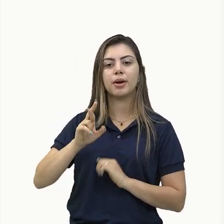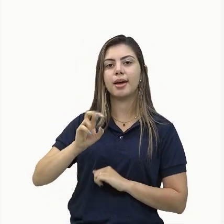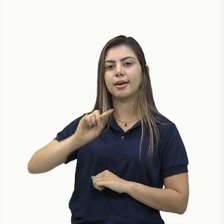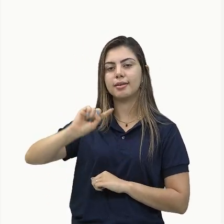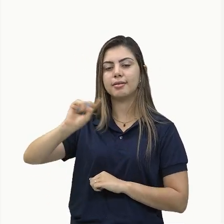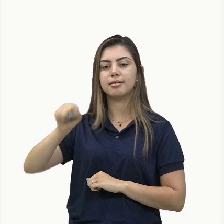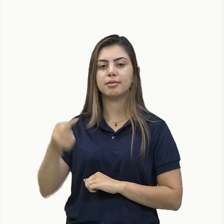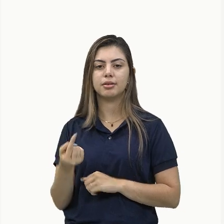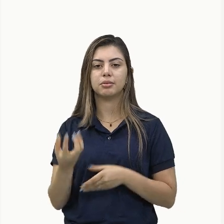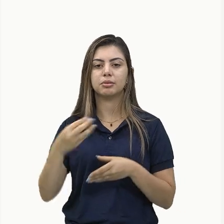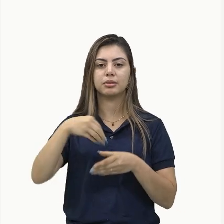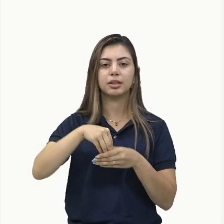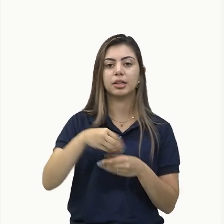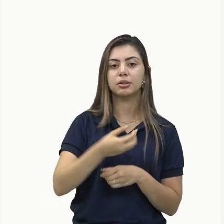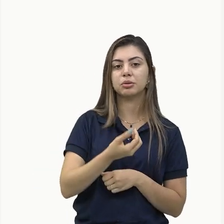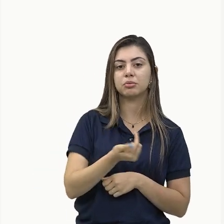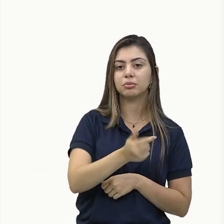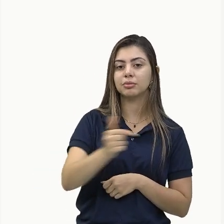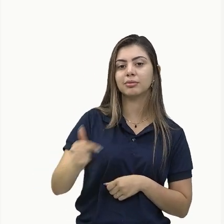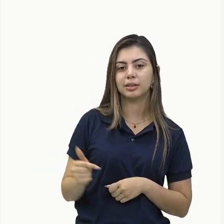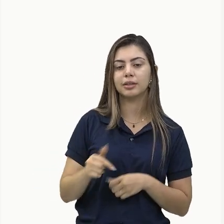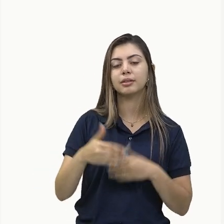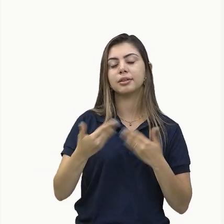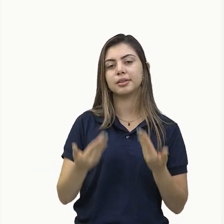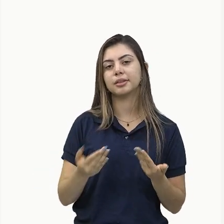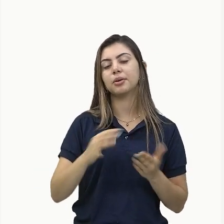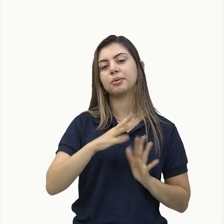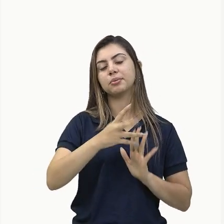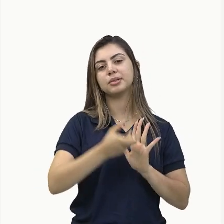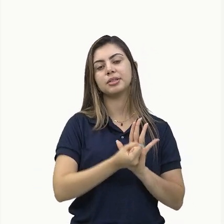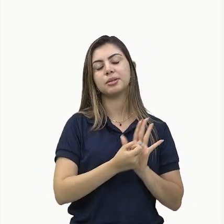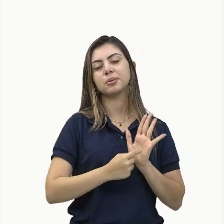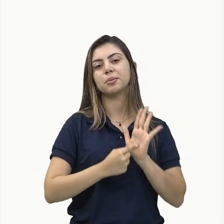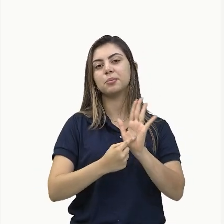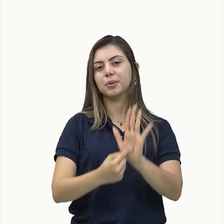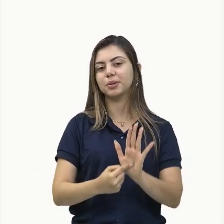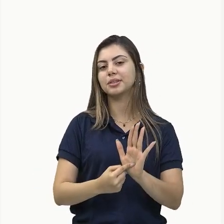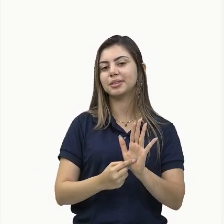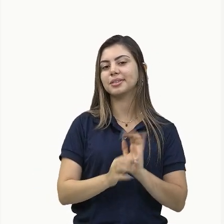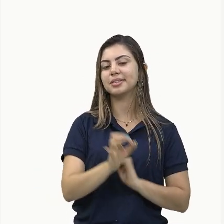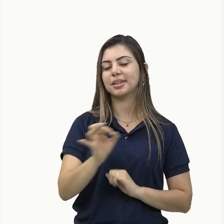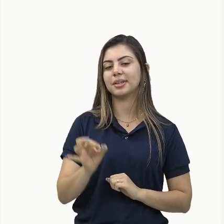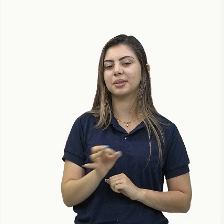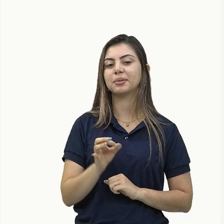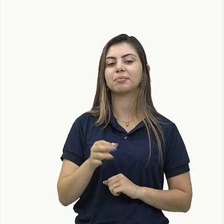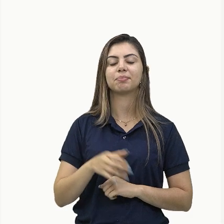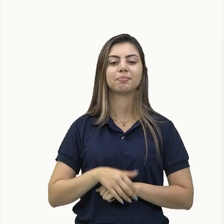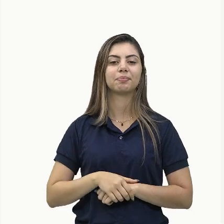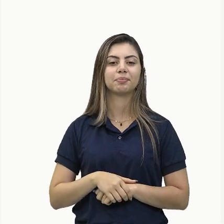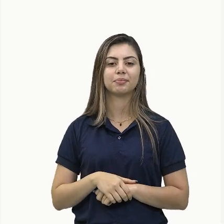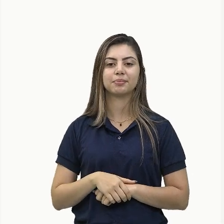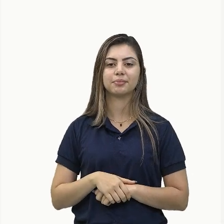ligados em um circuito por meio deste símbolo. Isto aqui nós temos